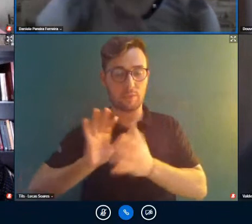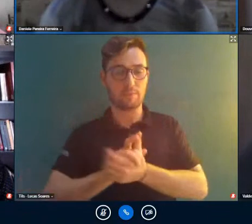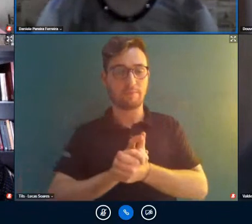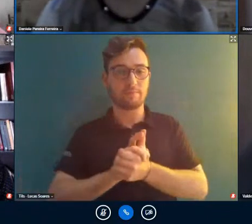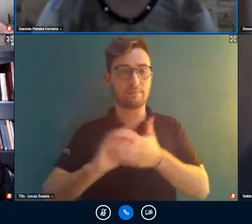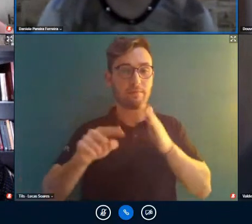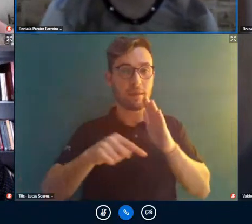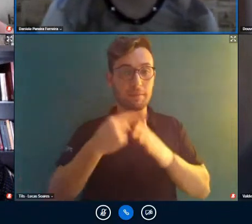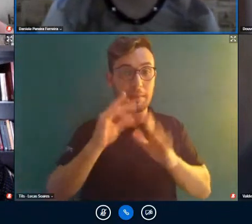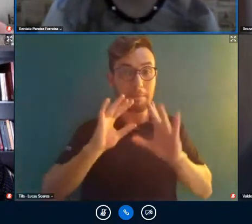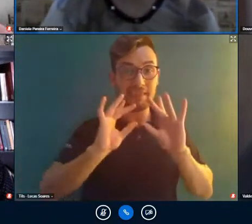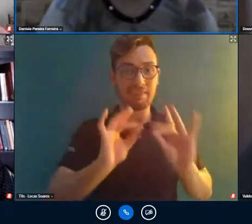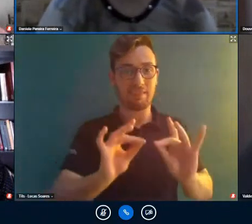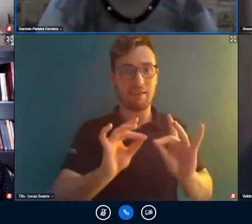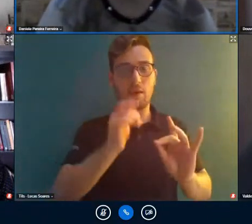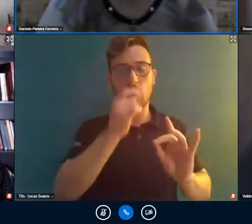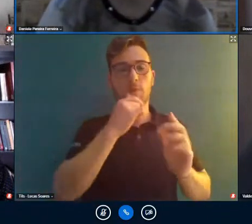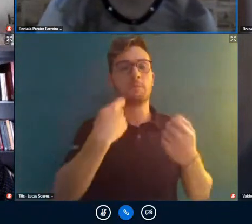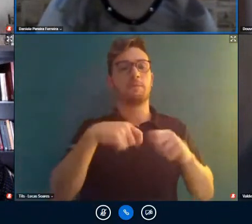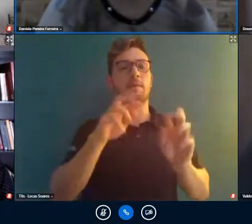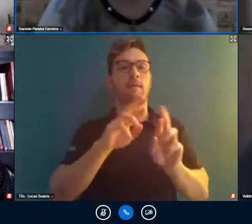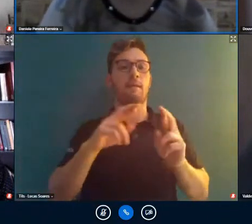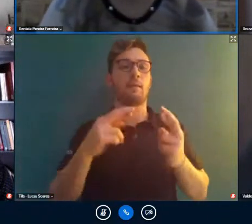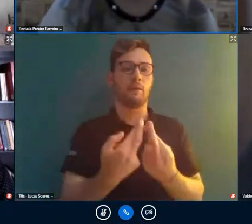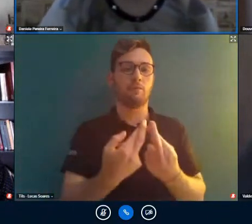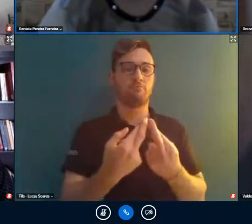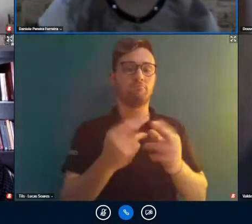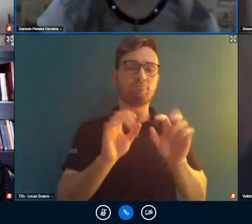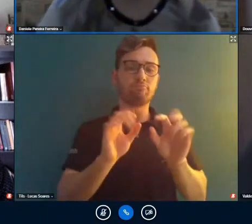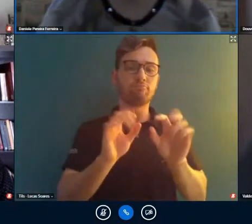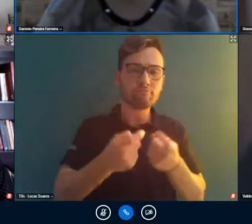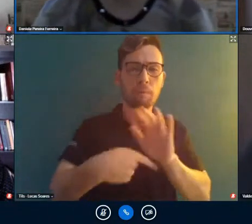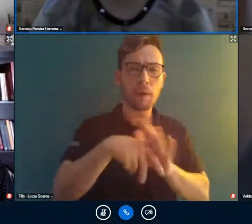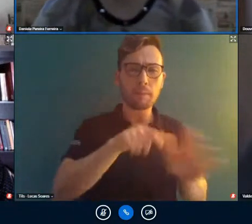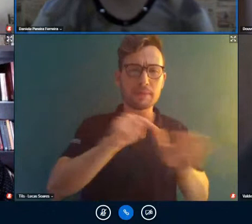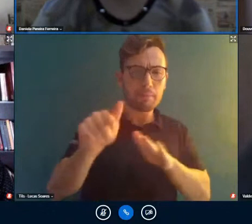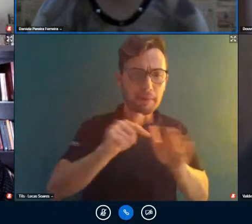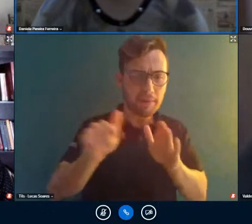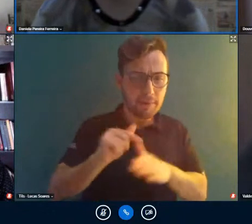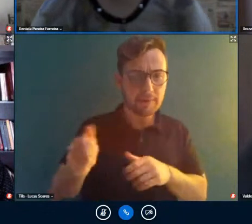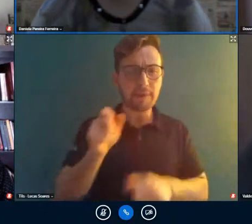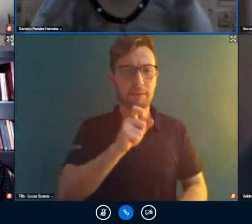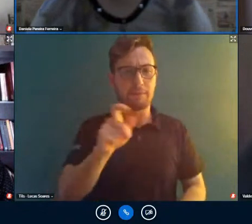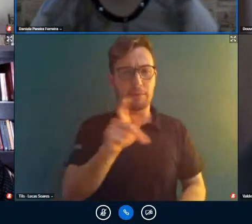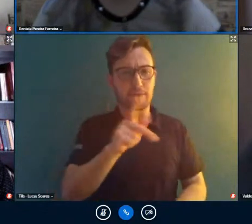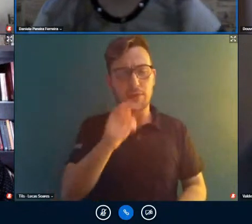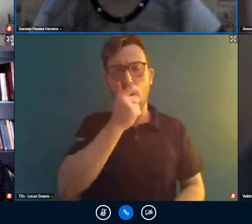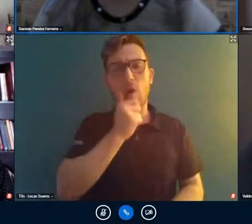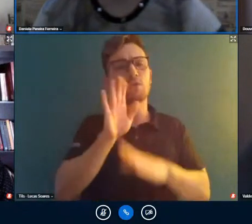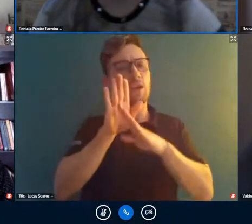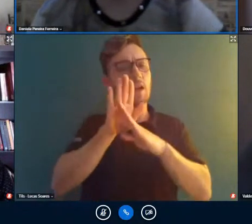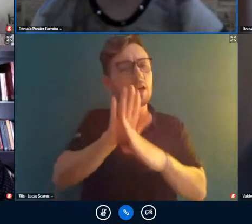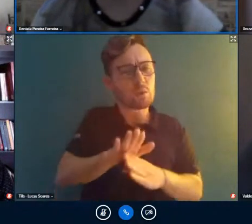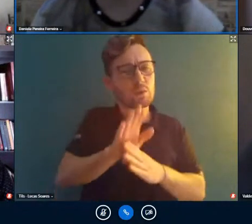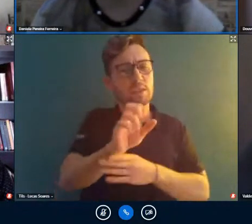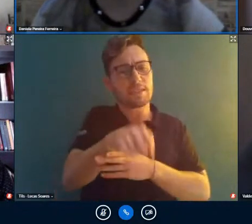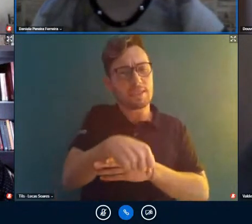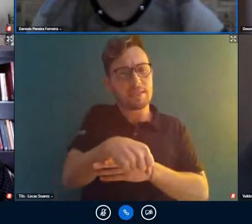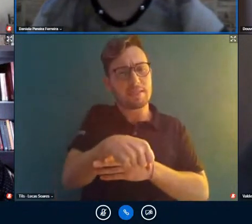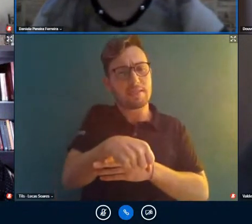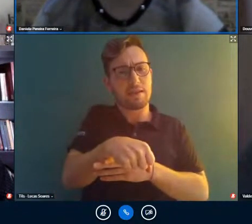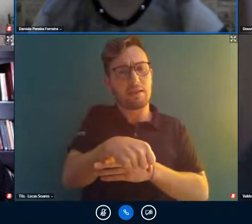ponto, manter, acho que são as reuniões que a gente faz semanalmente com todos os professores, que com certeza nos ajudam a ter uma